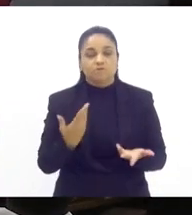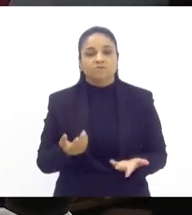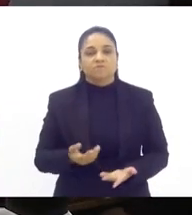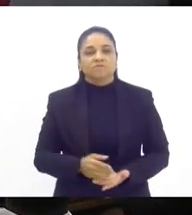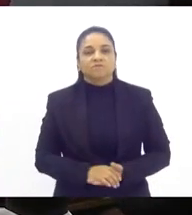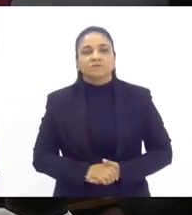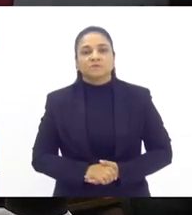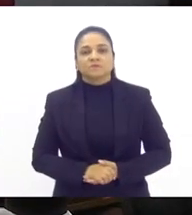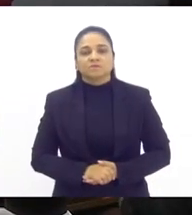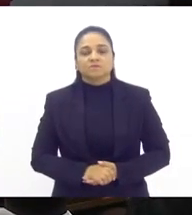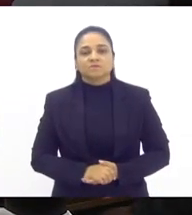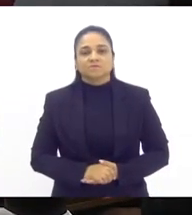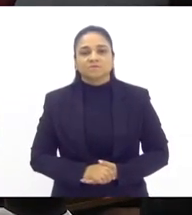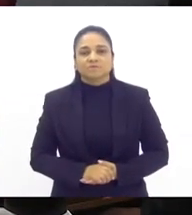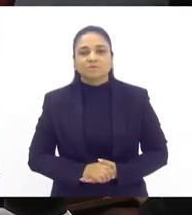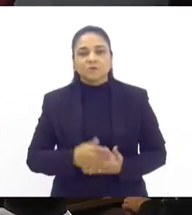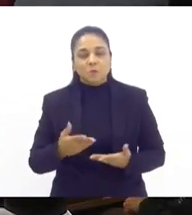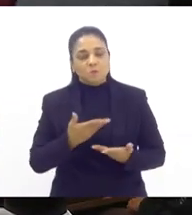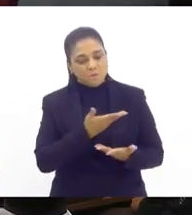vontade